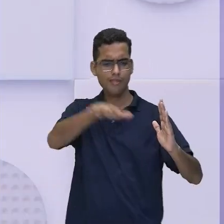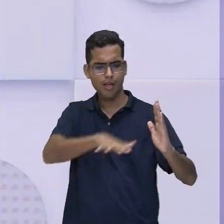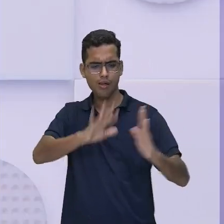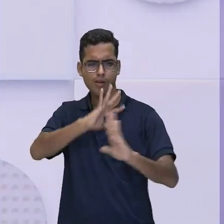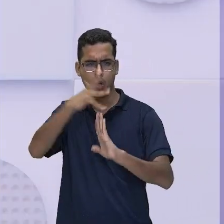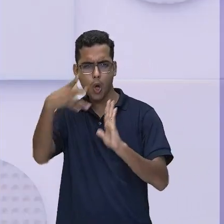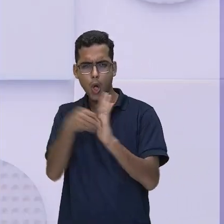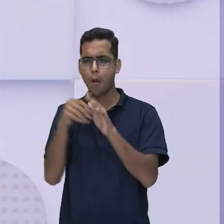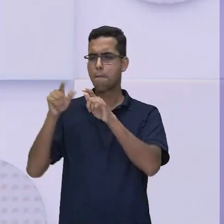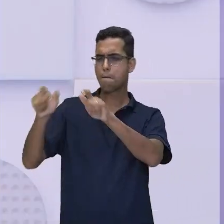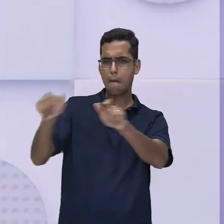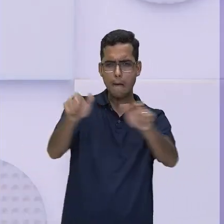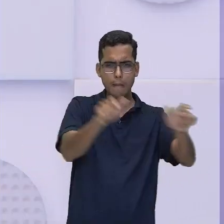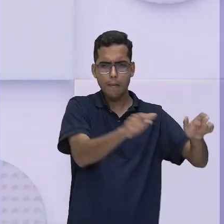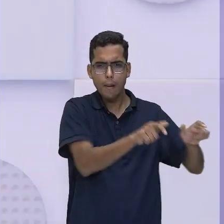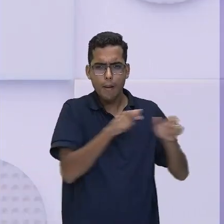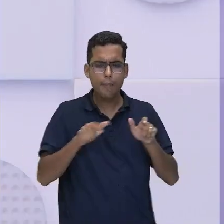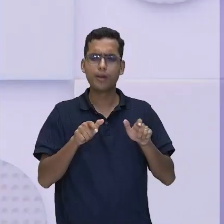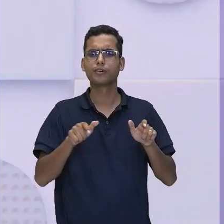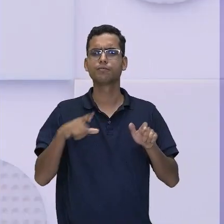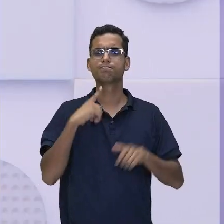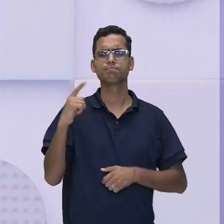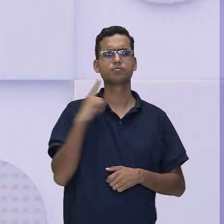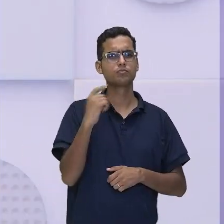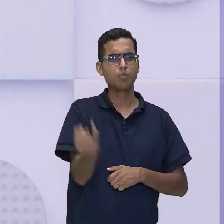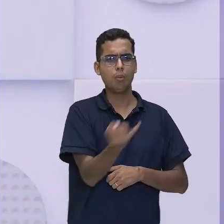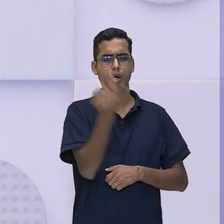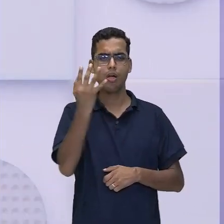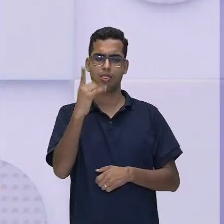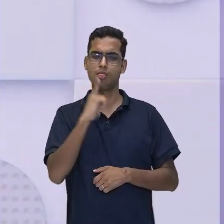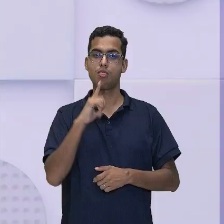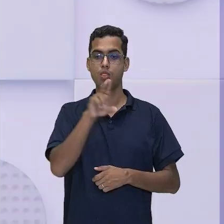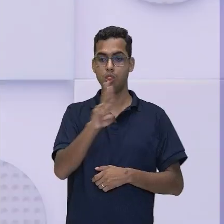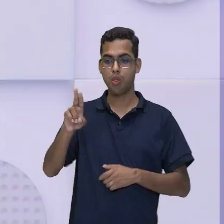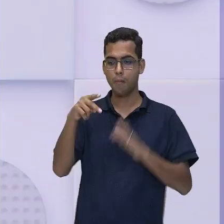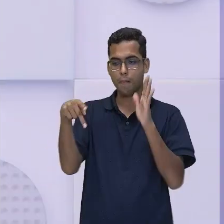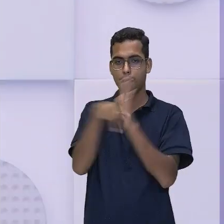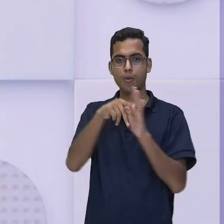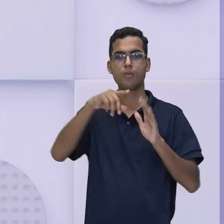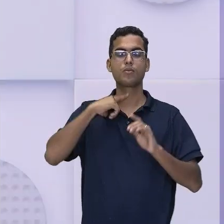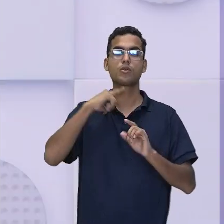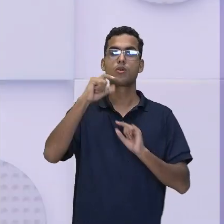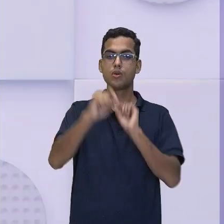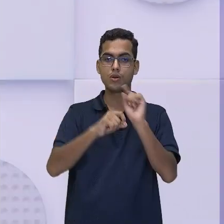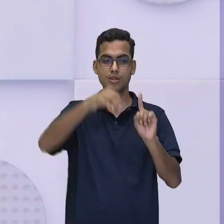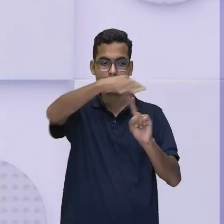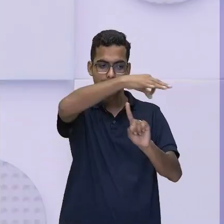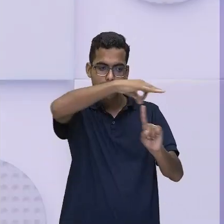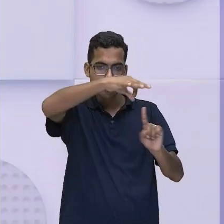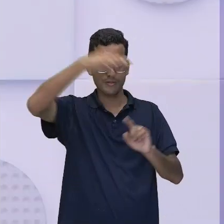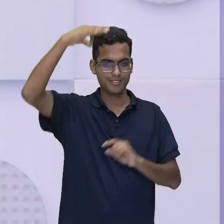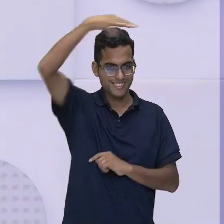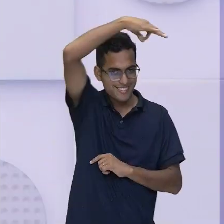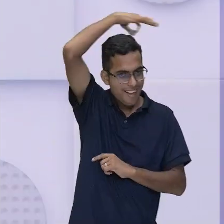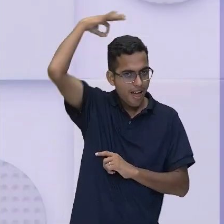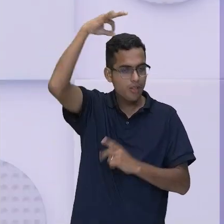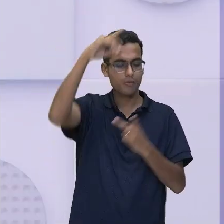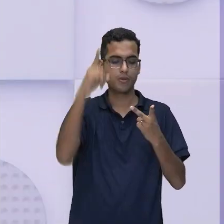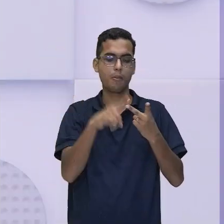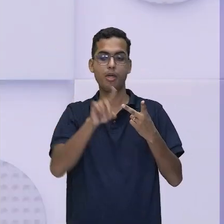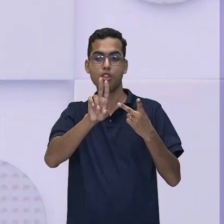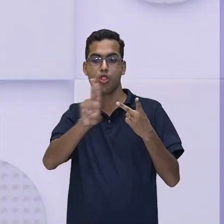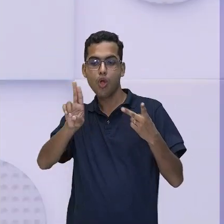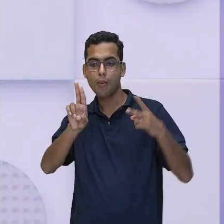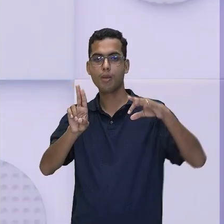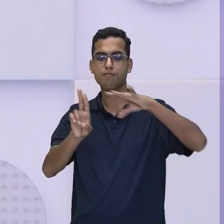têm nomes sagrados, né? Isso aí são possibilidades que a gente pode estar pensando a partir da nossa